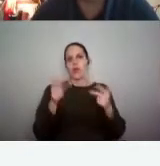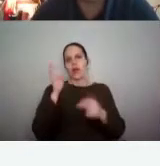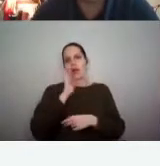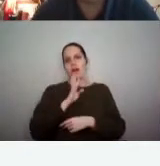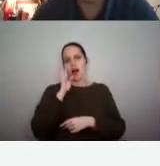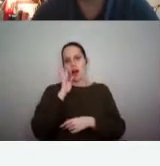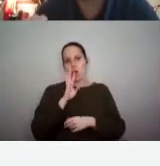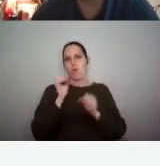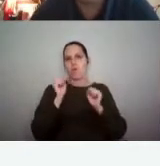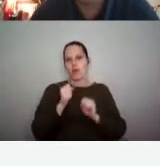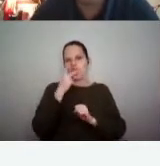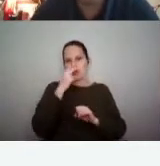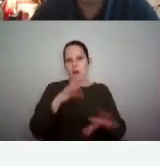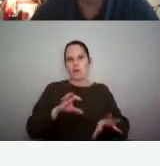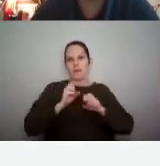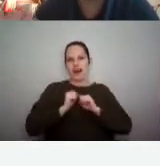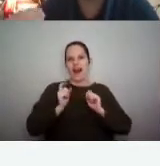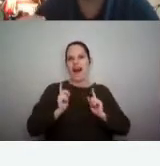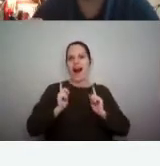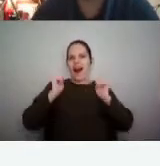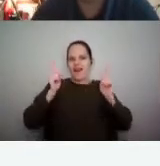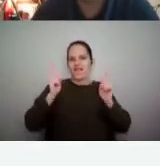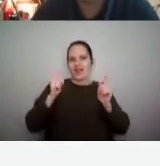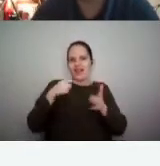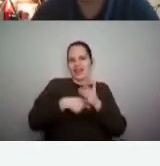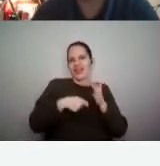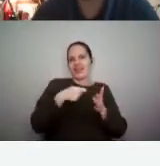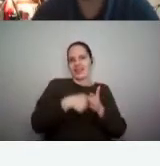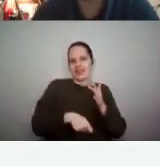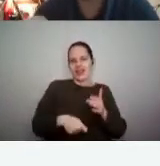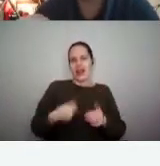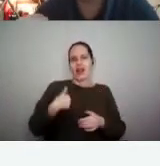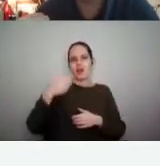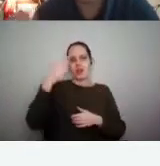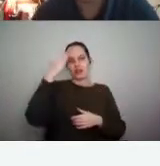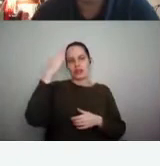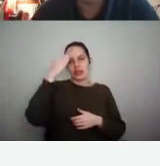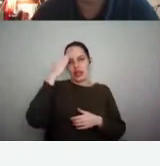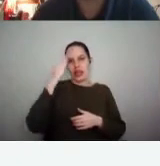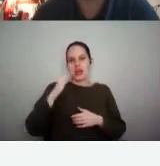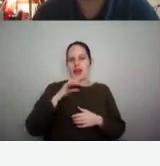Eu sei que existe em mim, pelas minhas escolhas, pelo animal